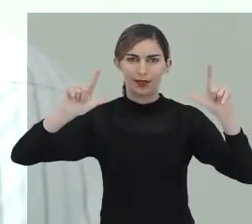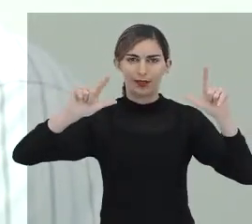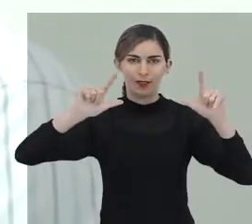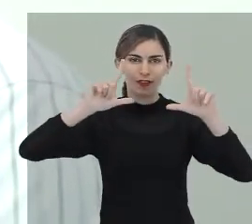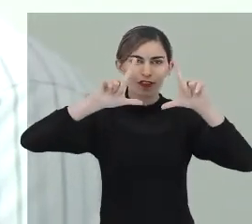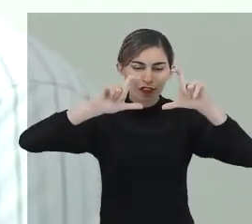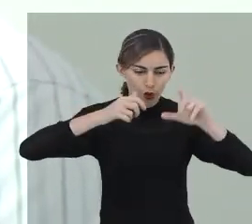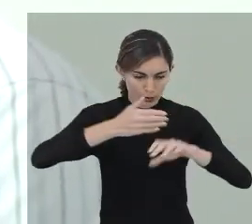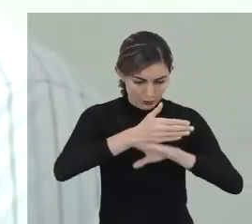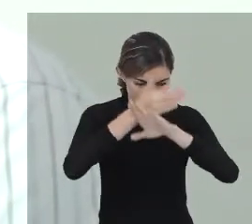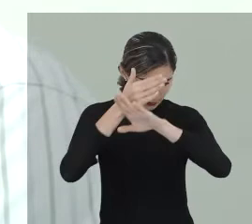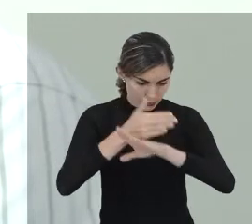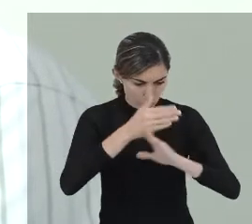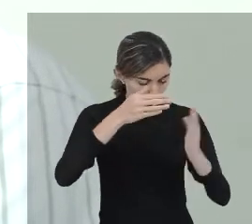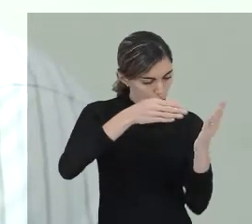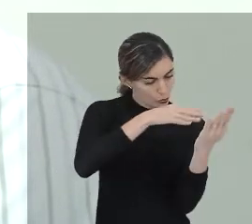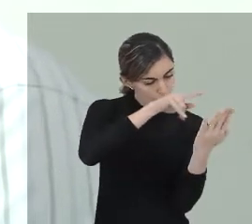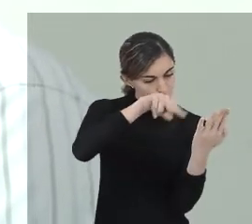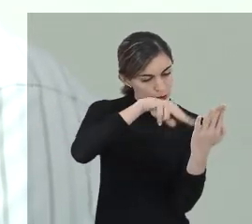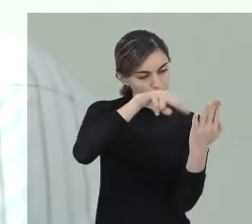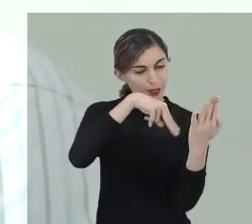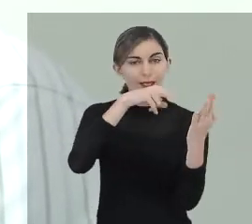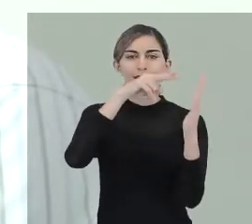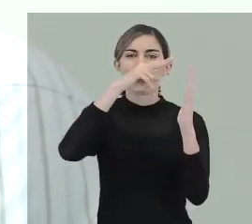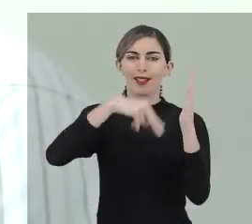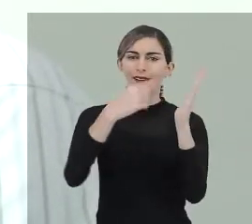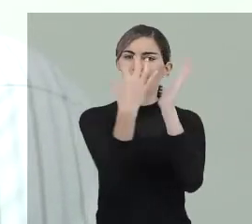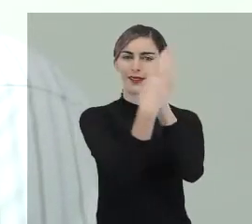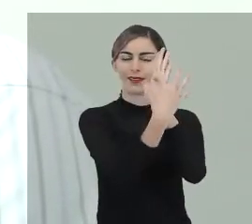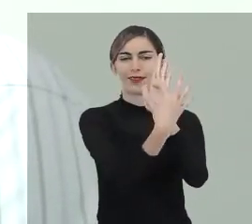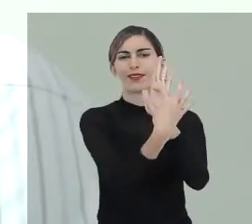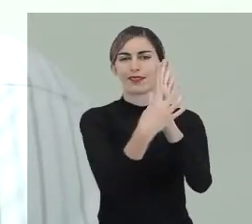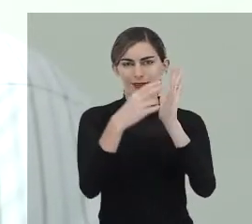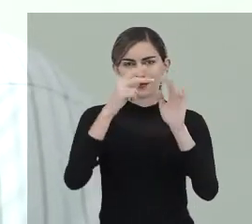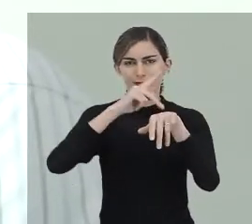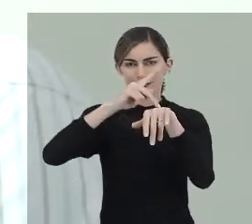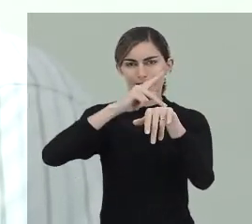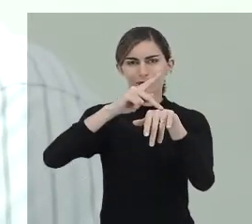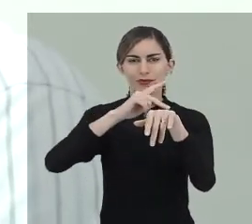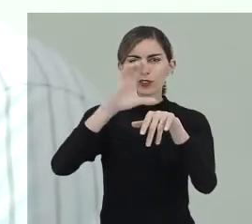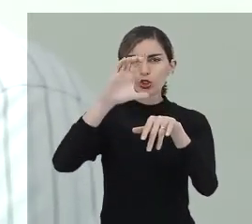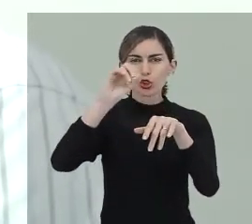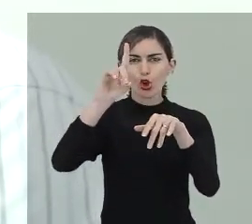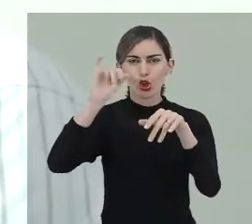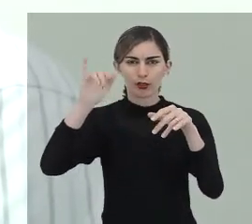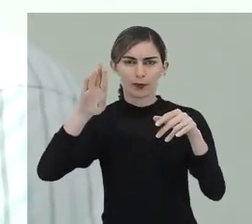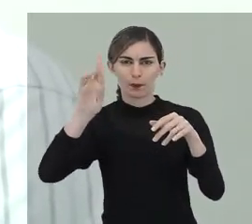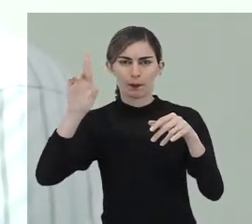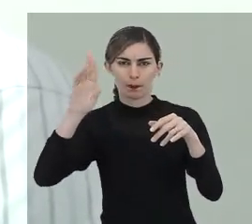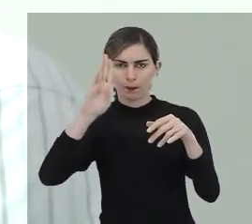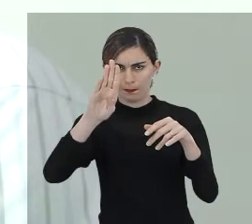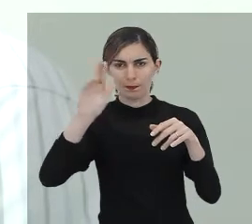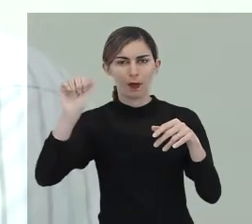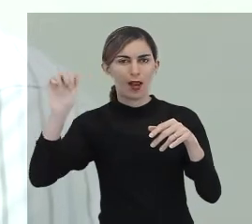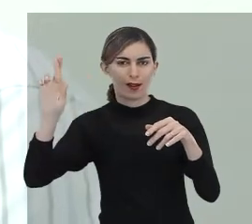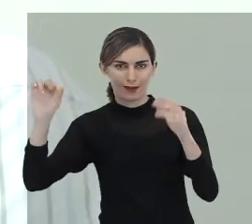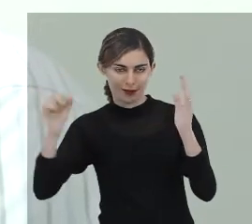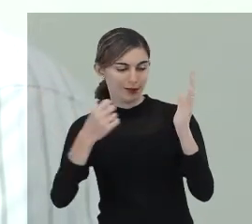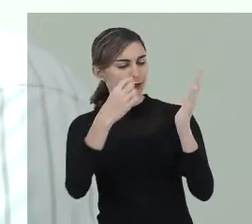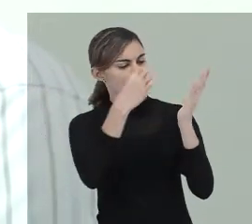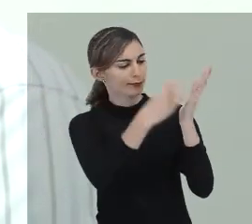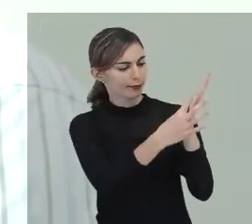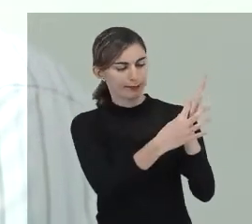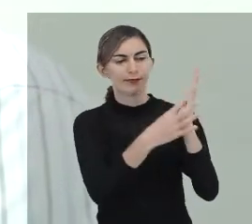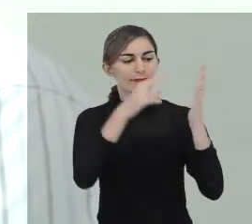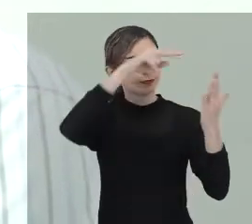câmera do seu dispositivo e você faz a leitura do QR Code. Depois que o QR Code é lido,